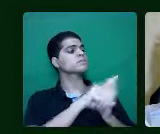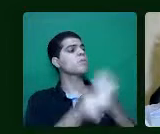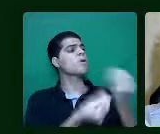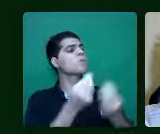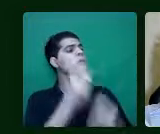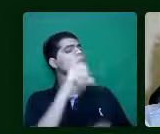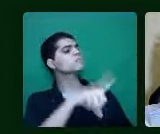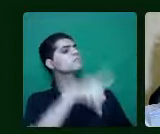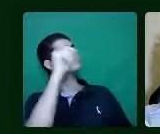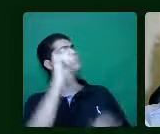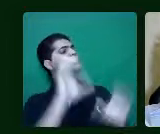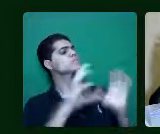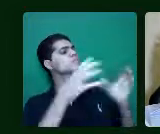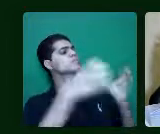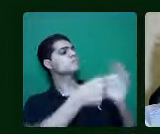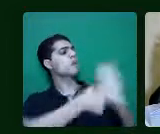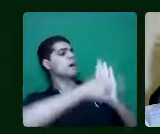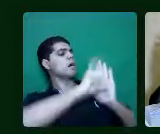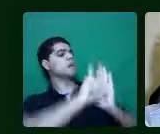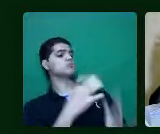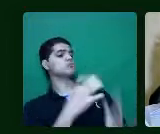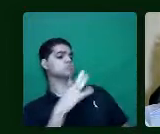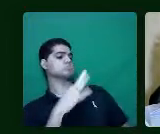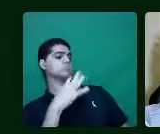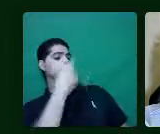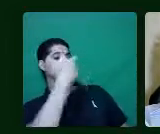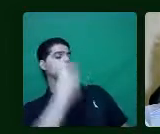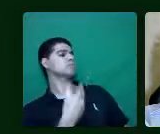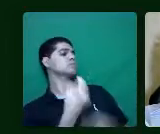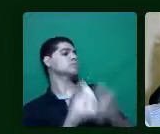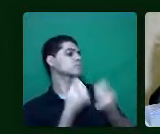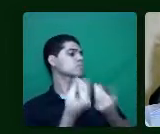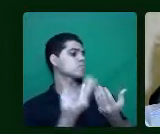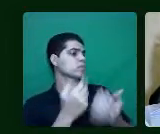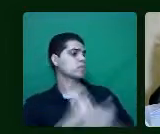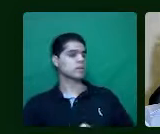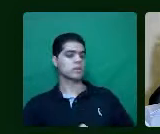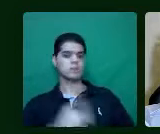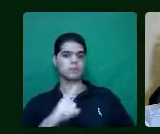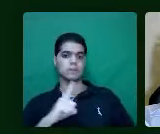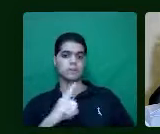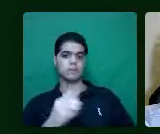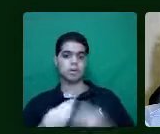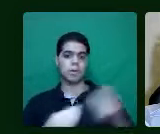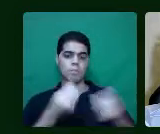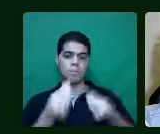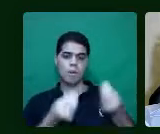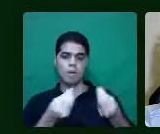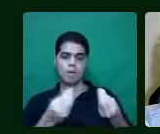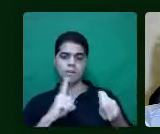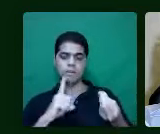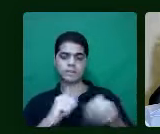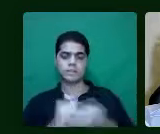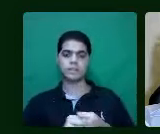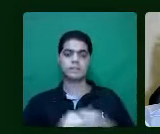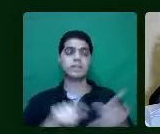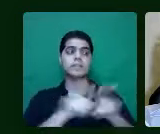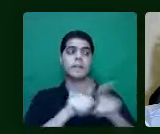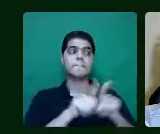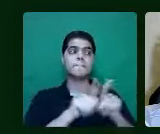princípio, não nos conhecem? Como será esta mini bio? ele pergunta também, quando